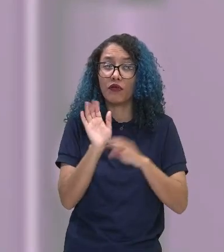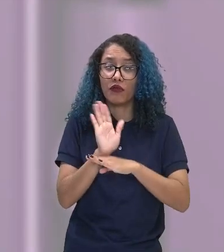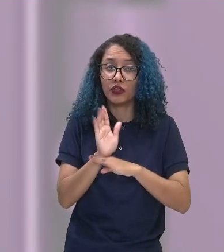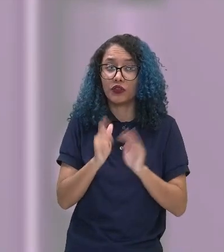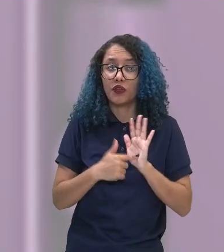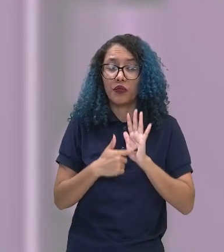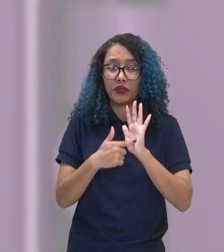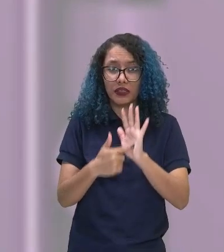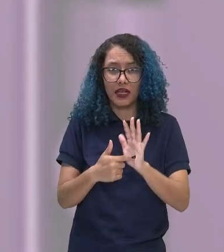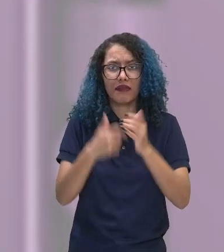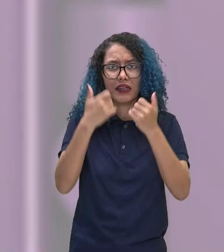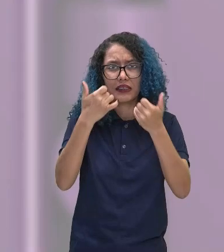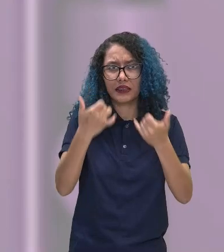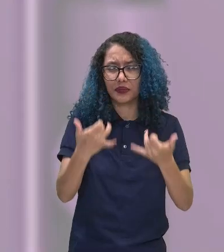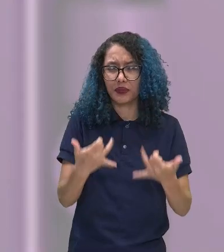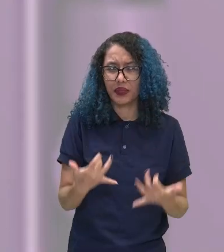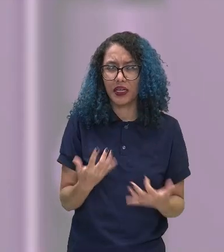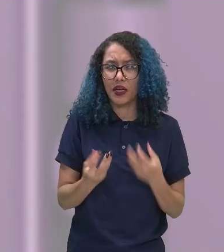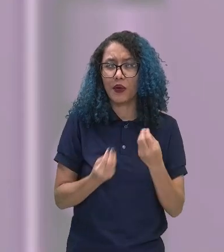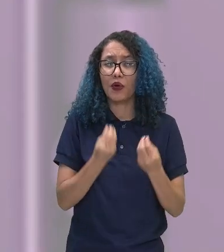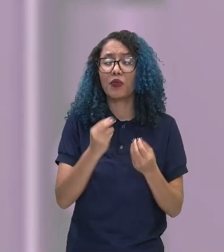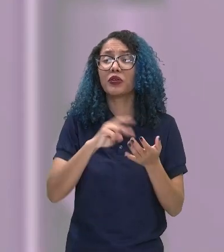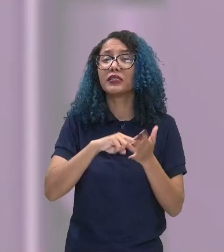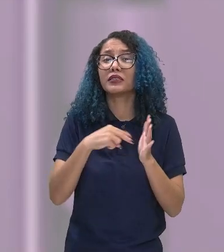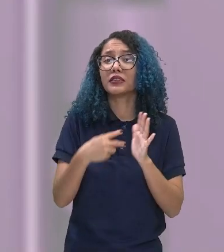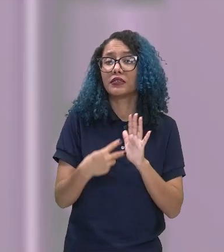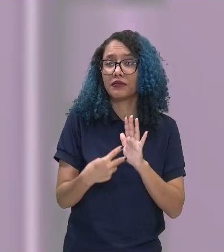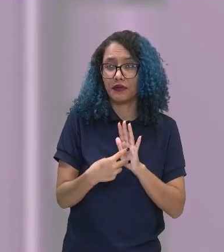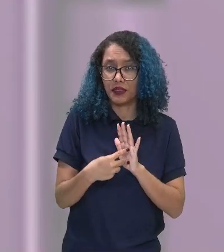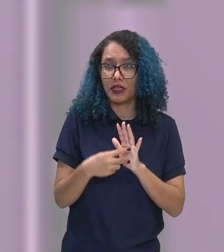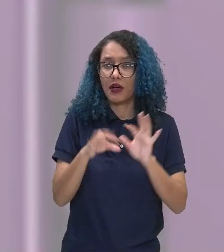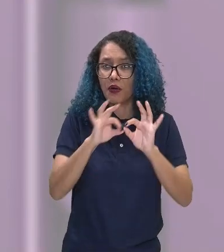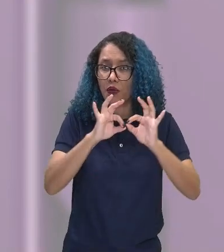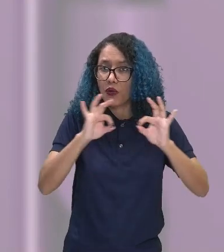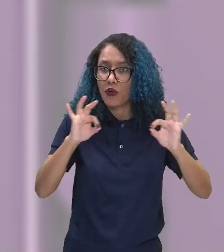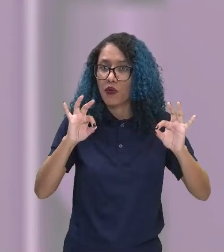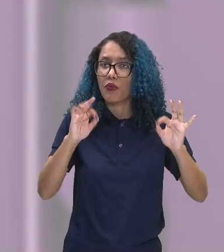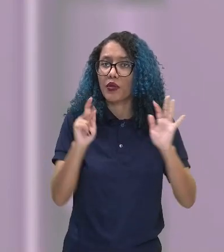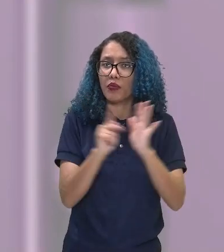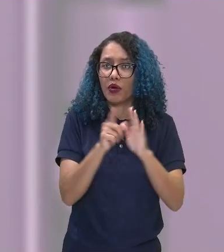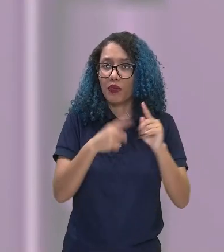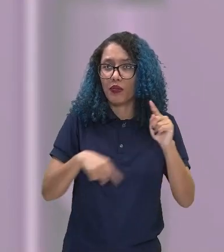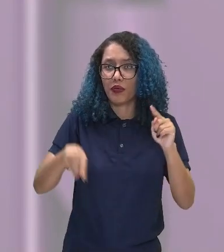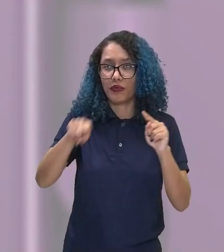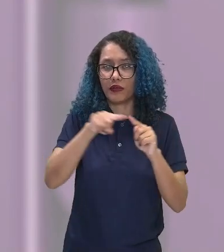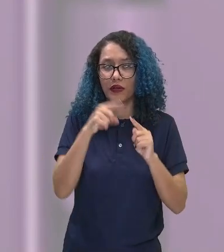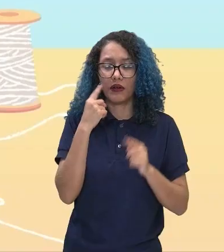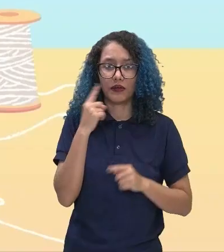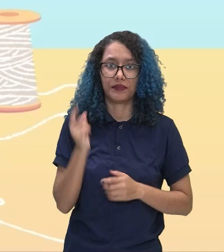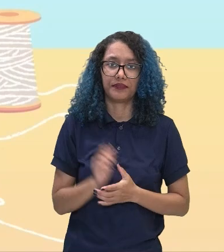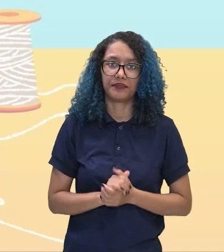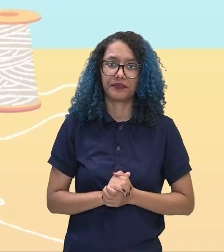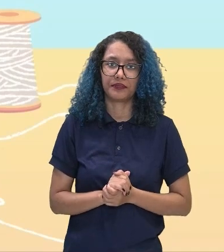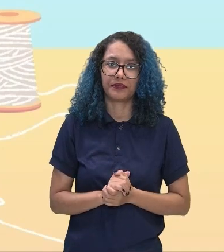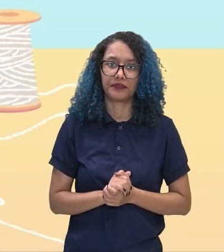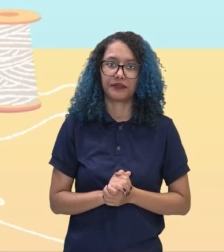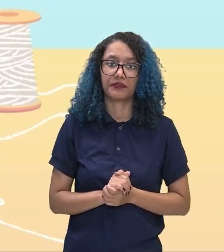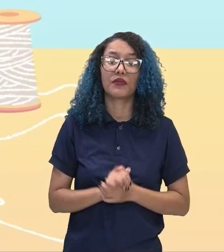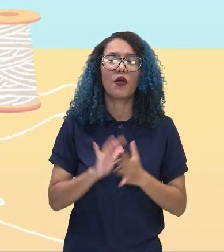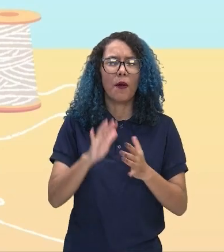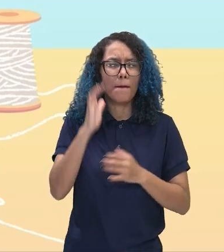vai ilustrar bem legal o que significa comprimento de uma circunferência. Acompanhe eu. Imagine que